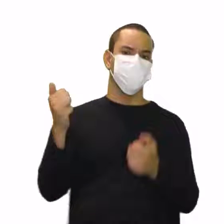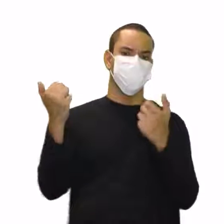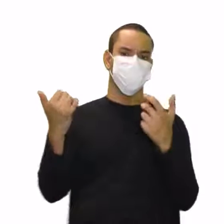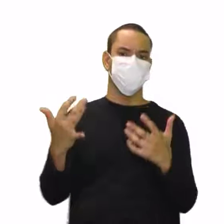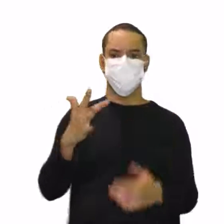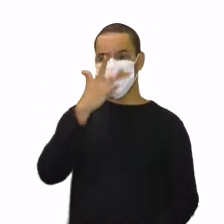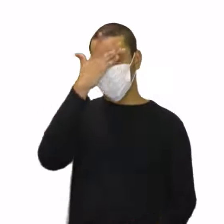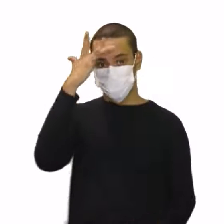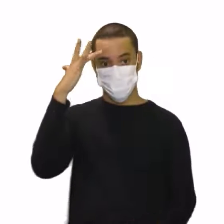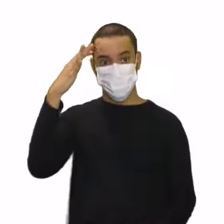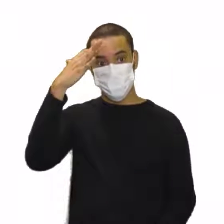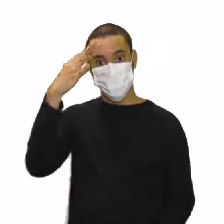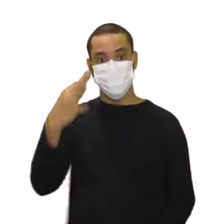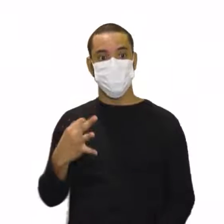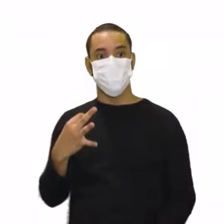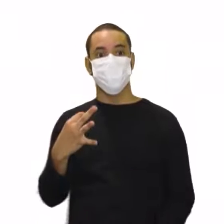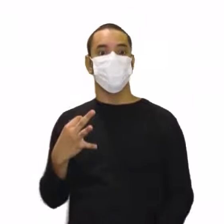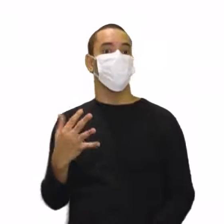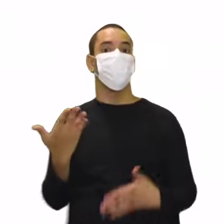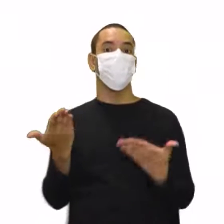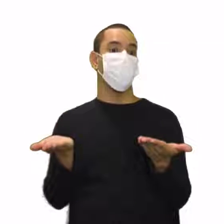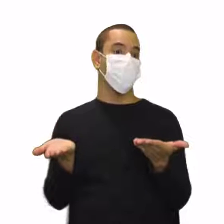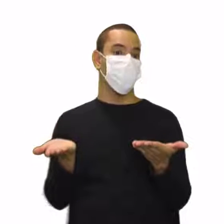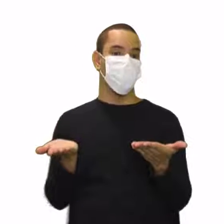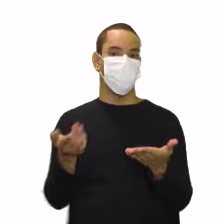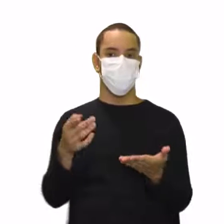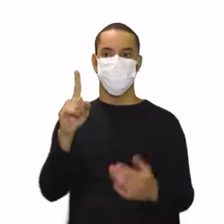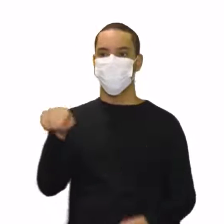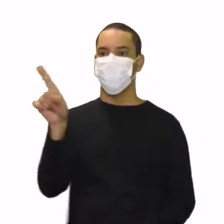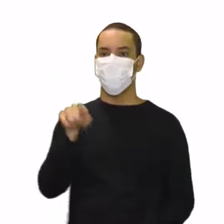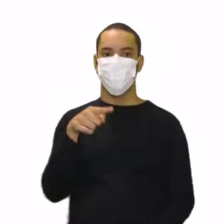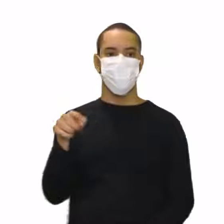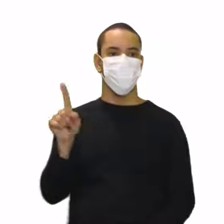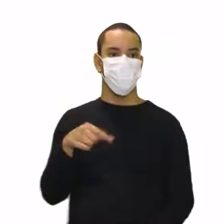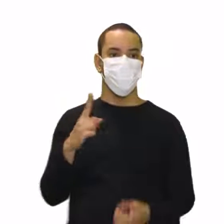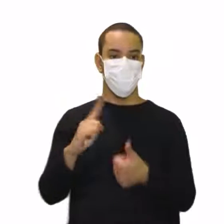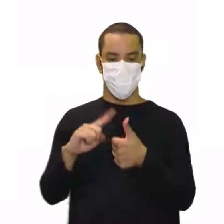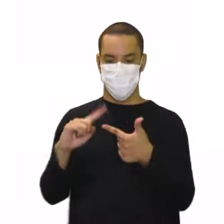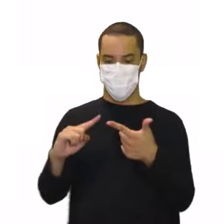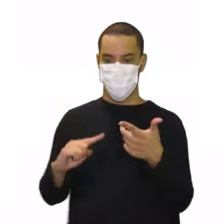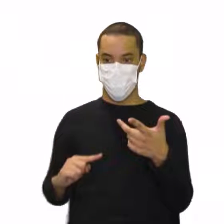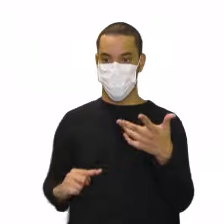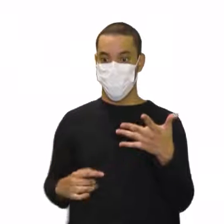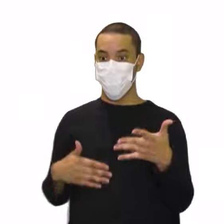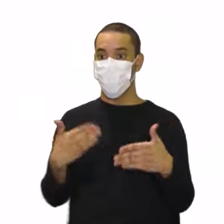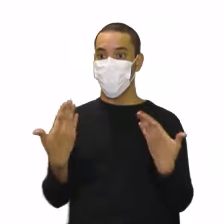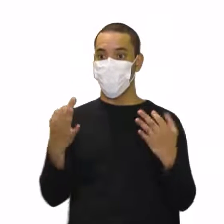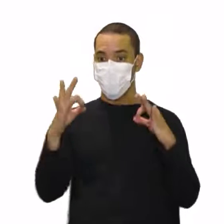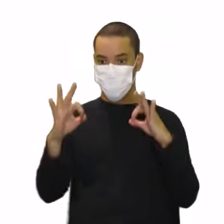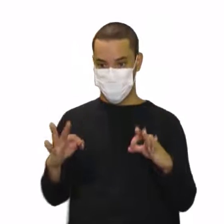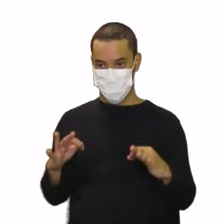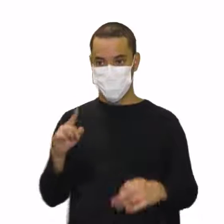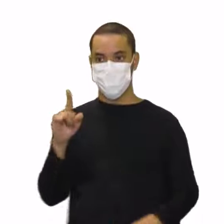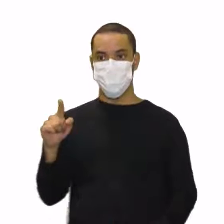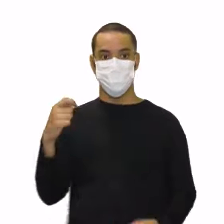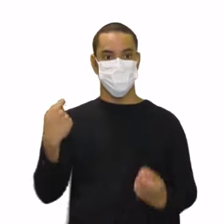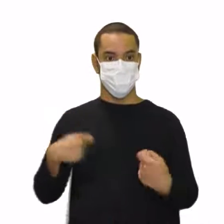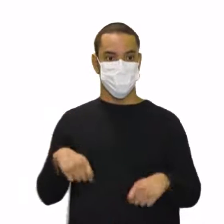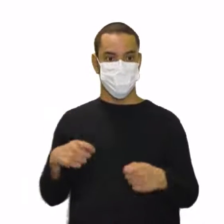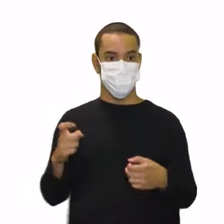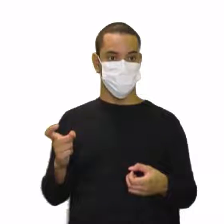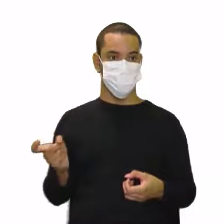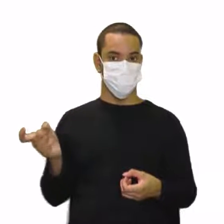está correto ou indicado em qual delas? Então, aí, você tem que... Deixa eu